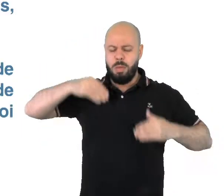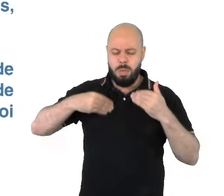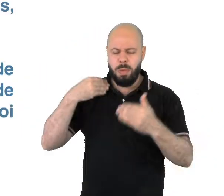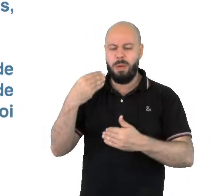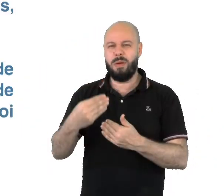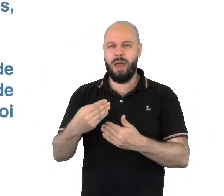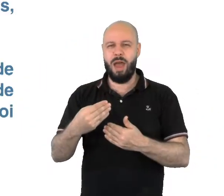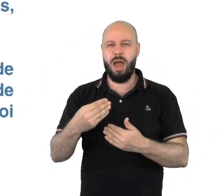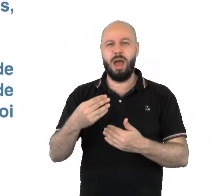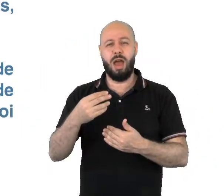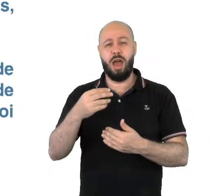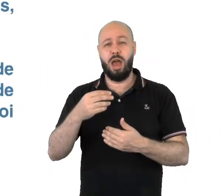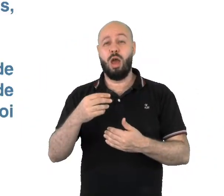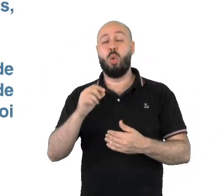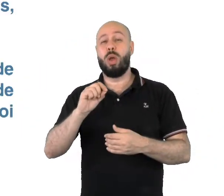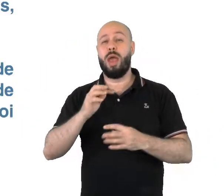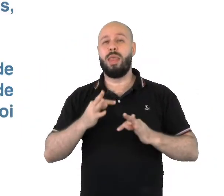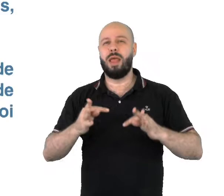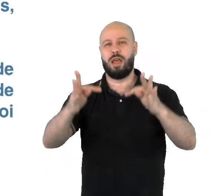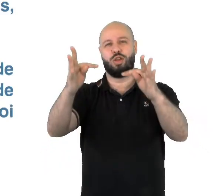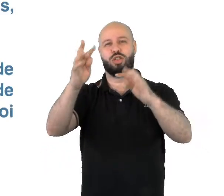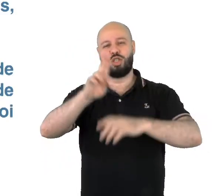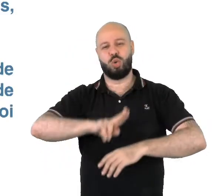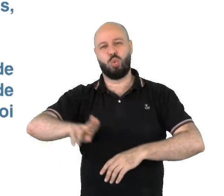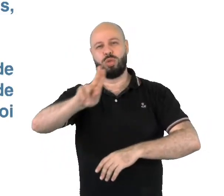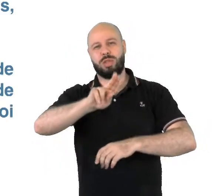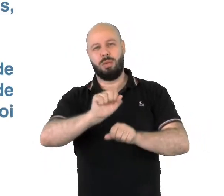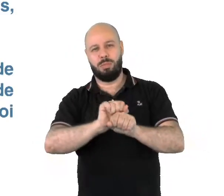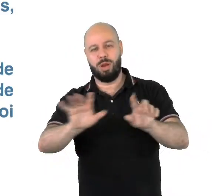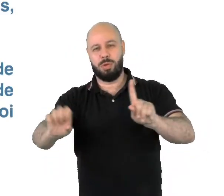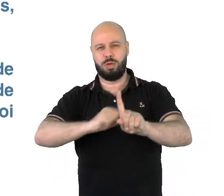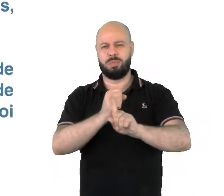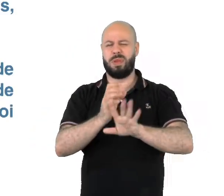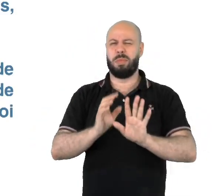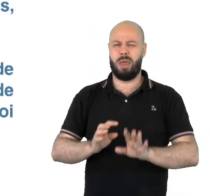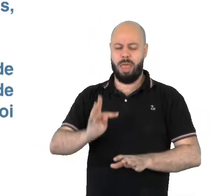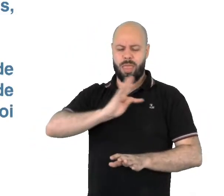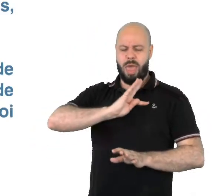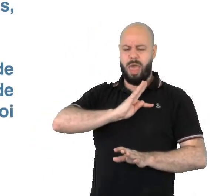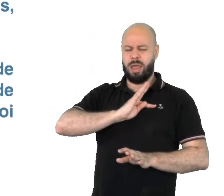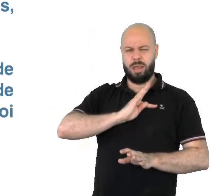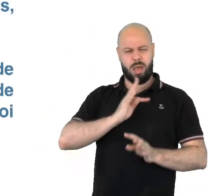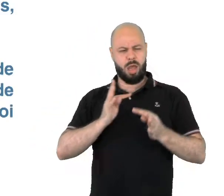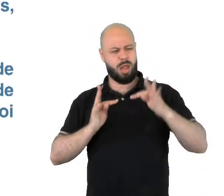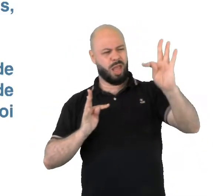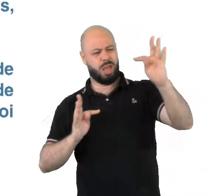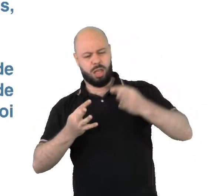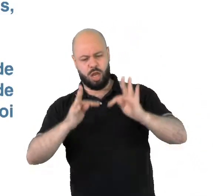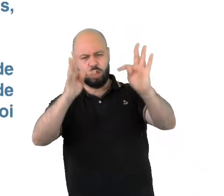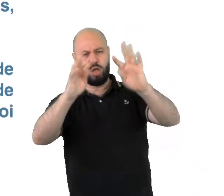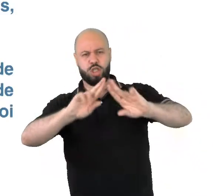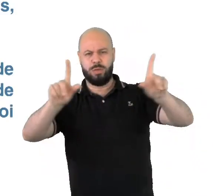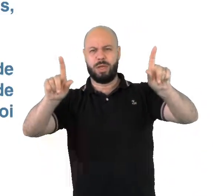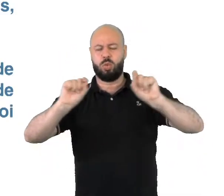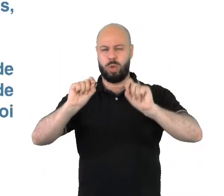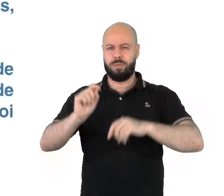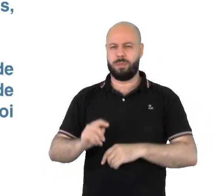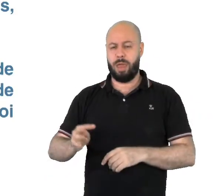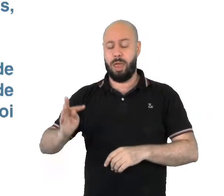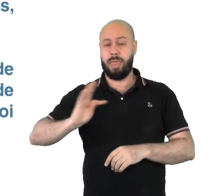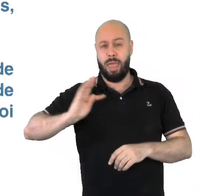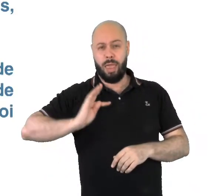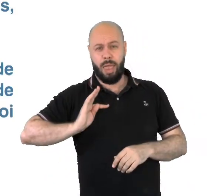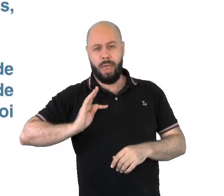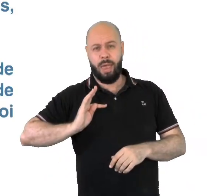viram tecnologia. A tecnologia, o que é a diferença de técnica para tecnologia, pessoal? Tecnologia é quando uma